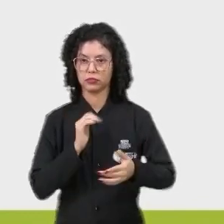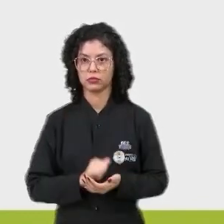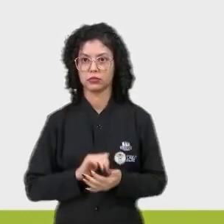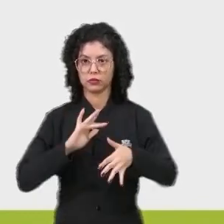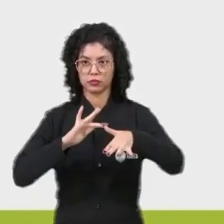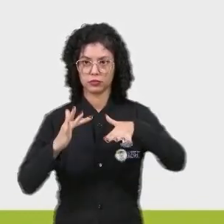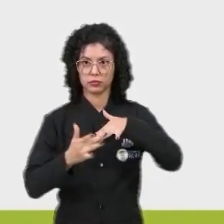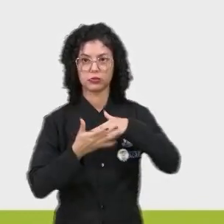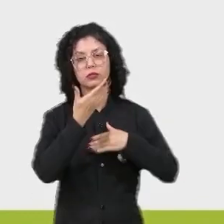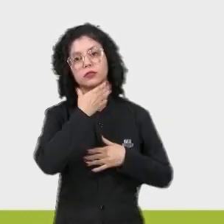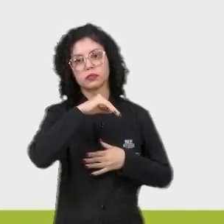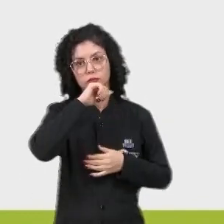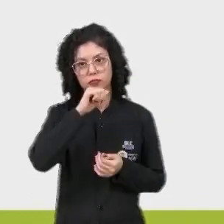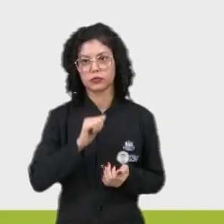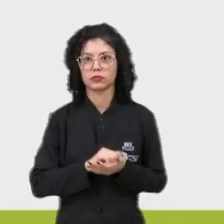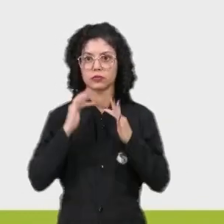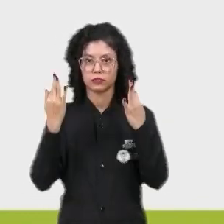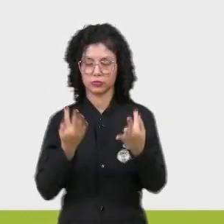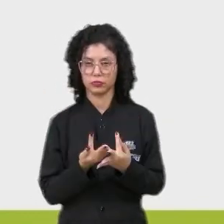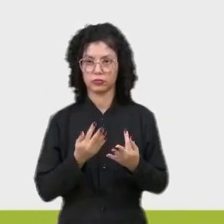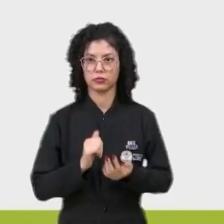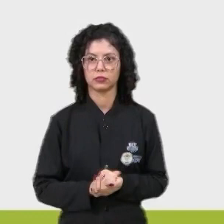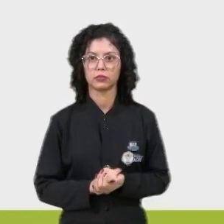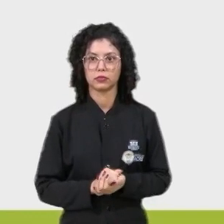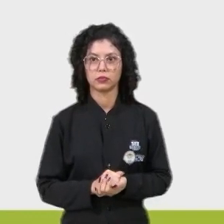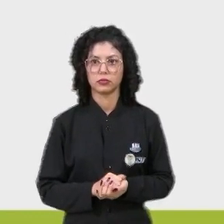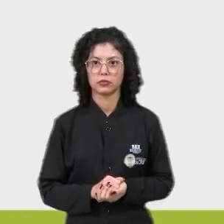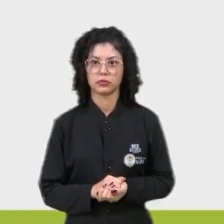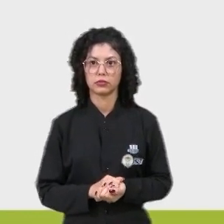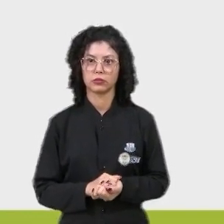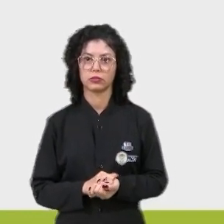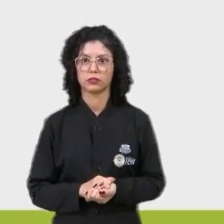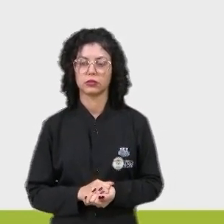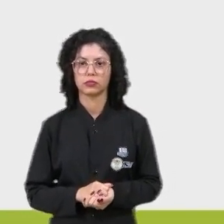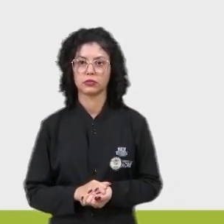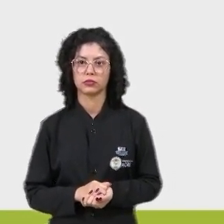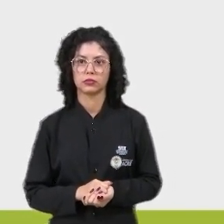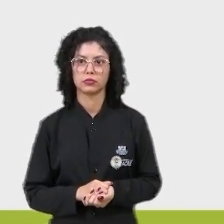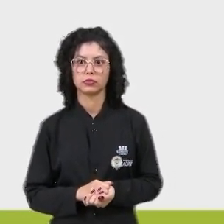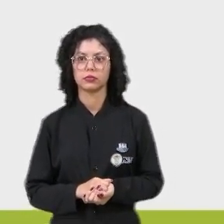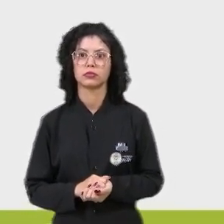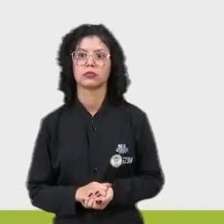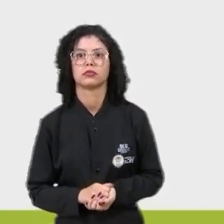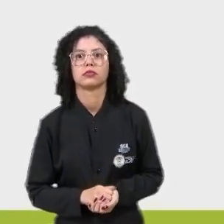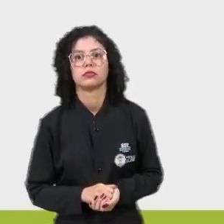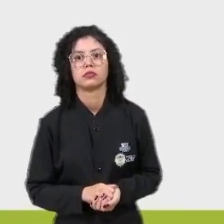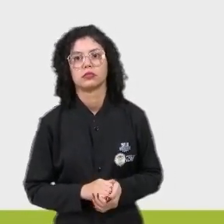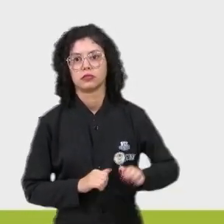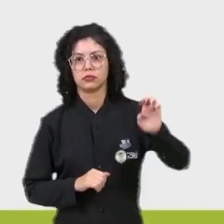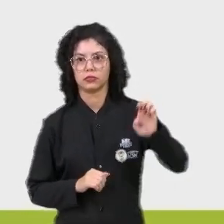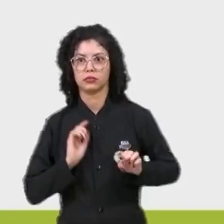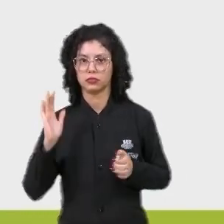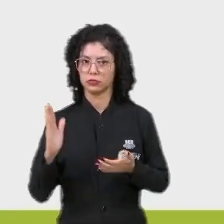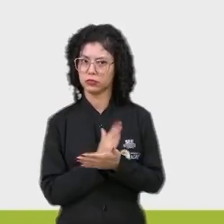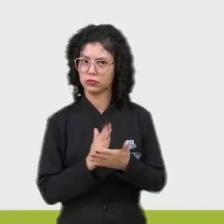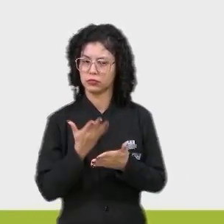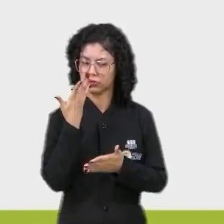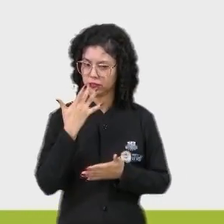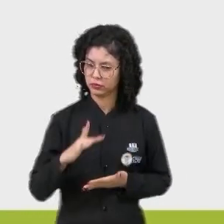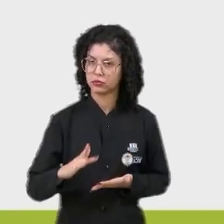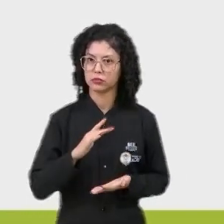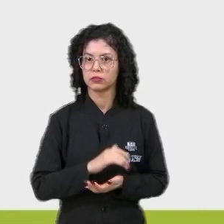pai de família, né? Aqui do nosso lado esquerdo da charge, provavelmente a esposa, e algumas crianças